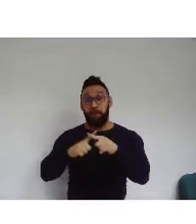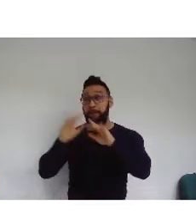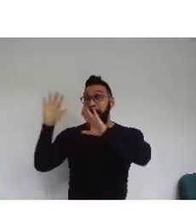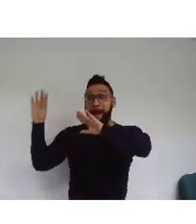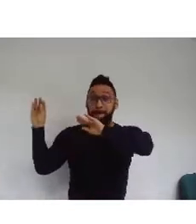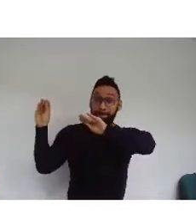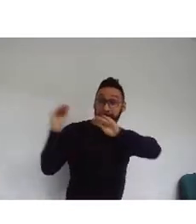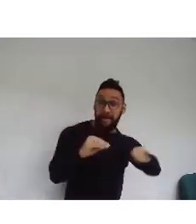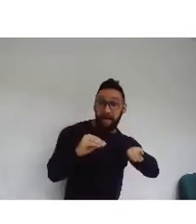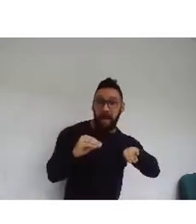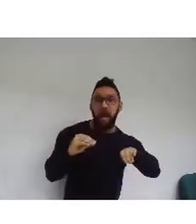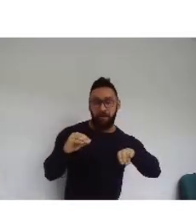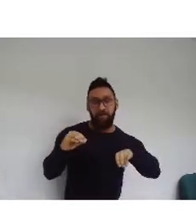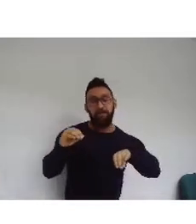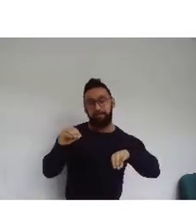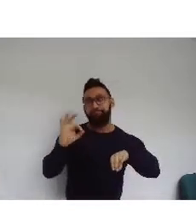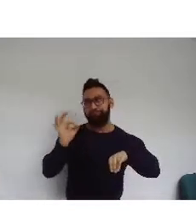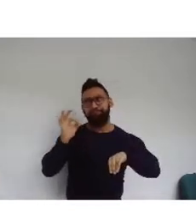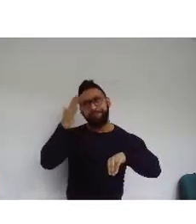eu aprendi.